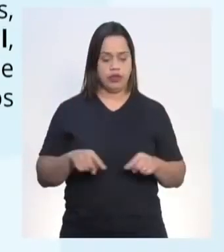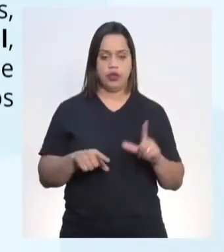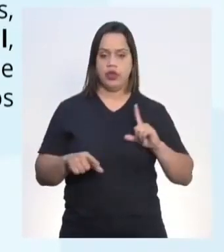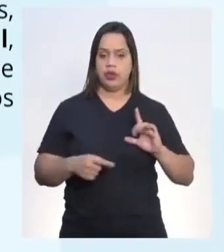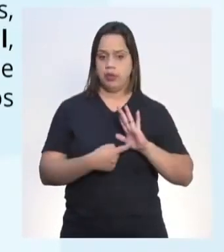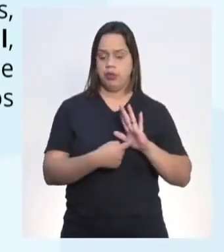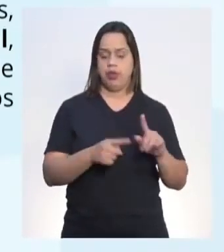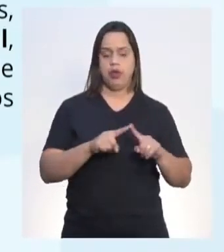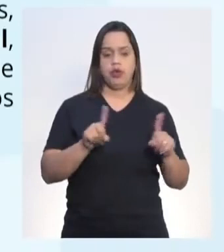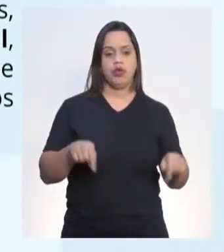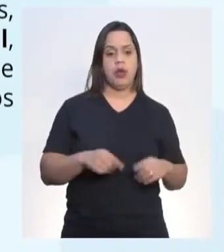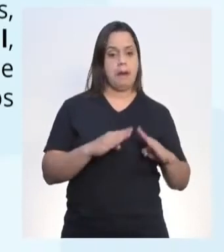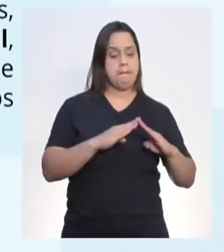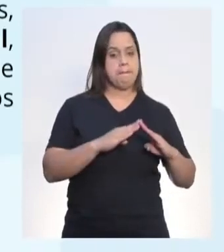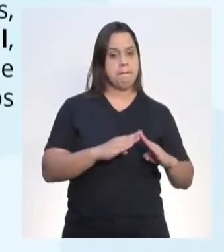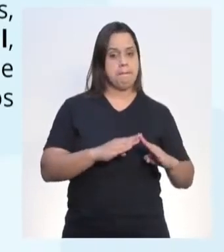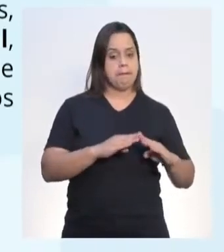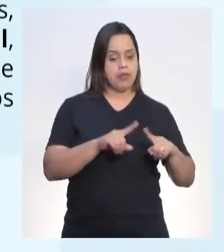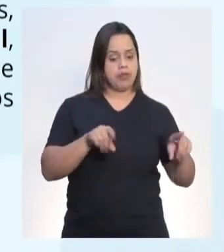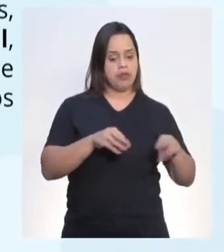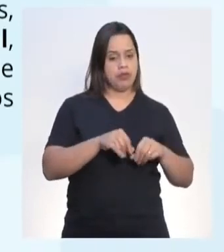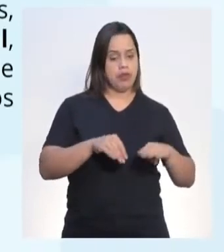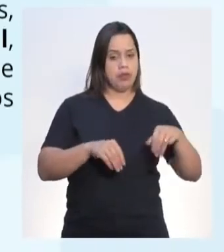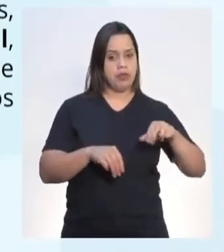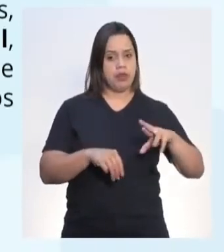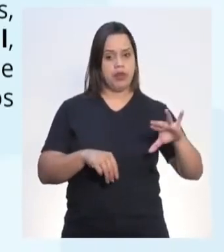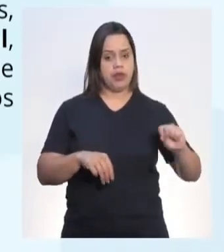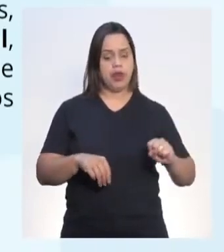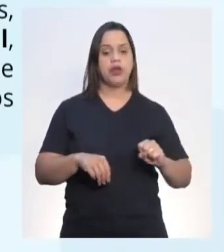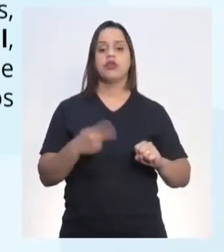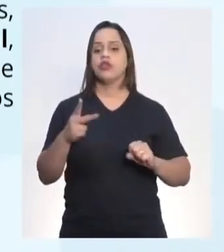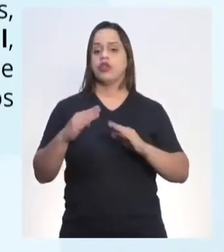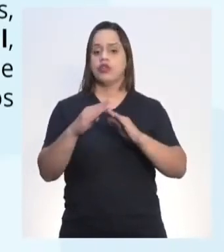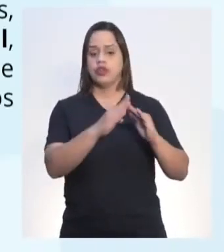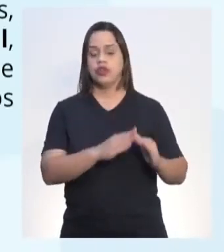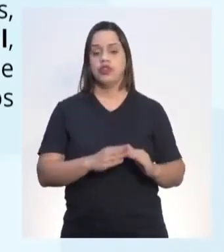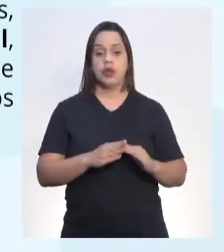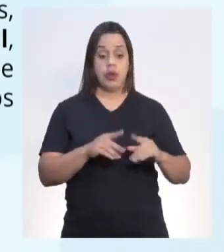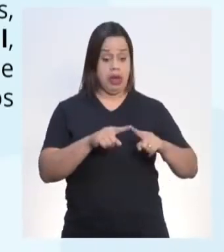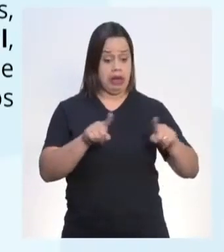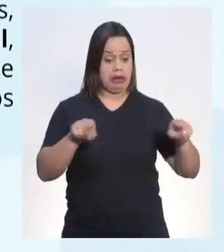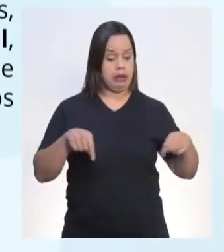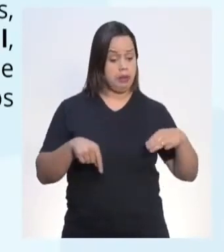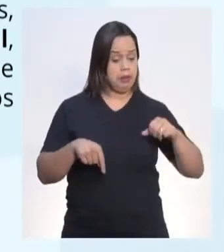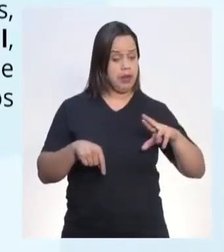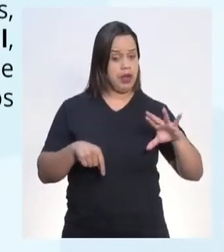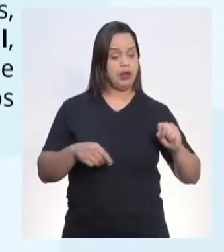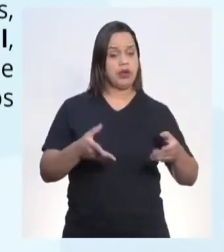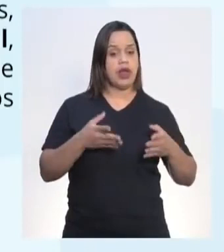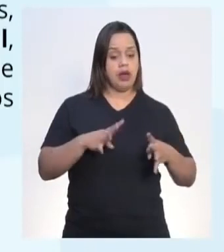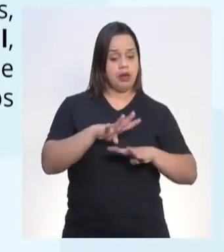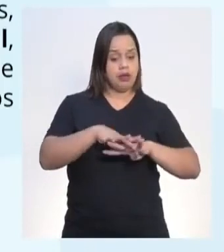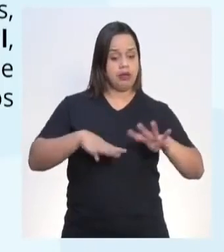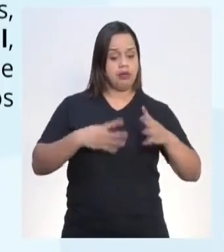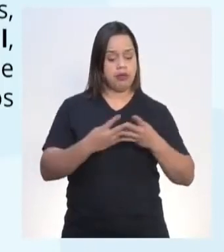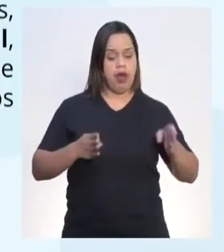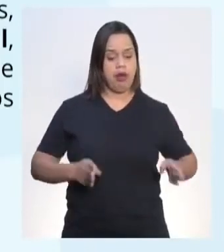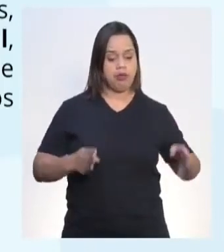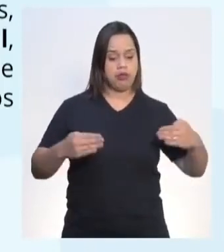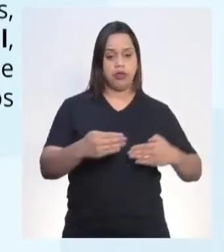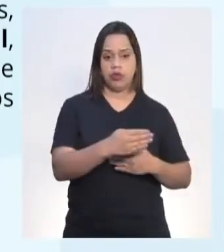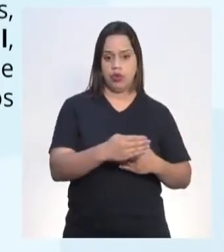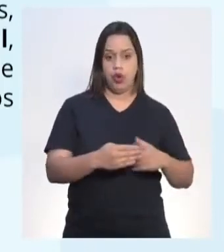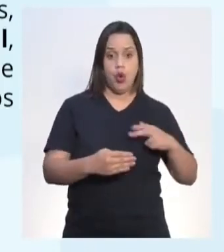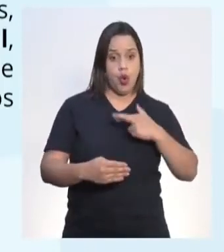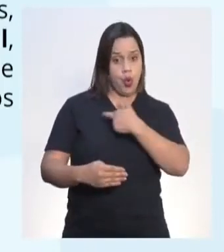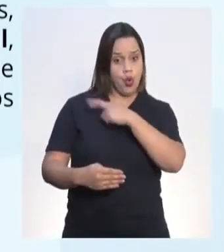de Marcos e de seus vizinhos. Marcos quer cercar seu lote com tela. O dono do lote 2 concordou, mas o